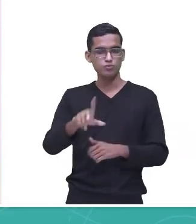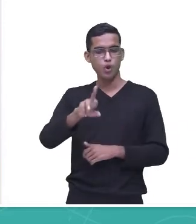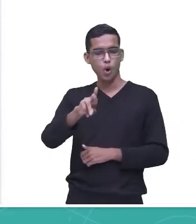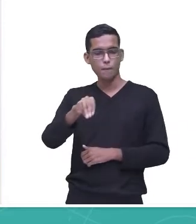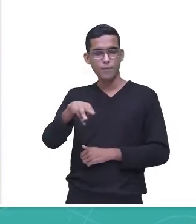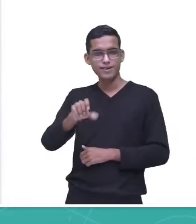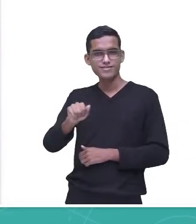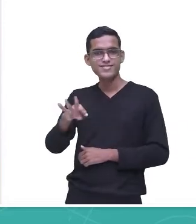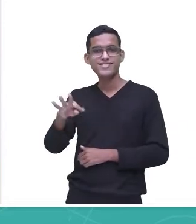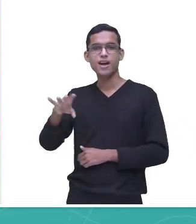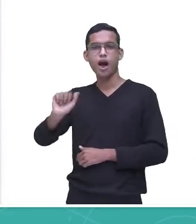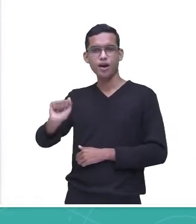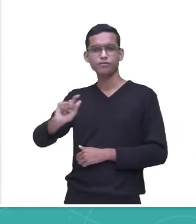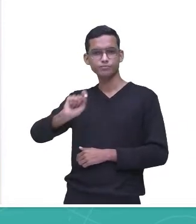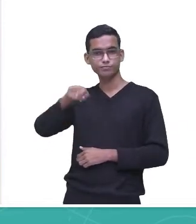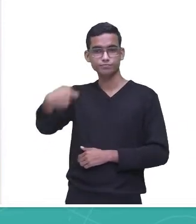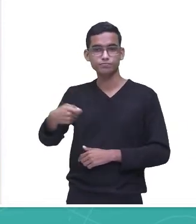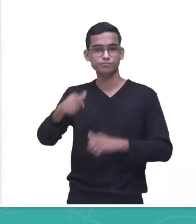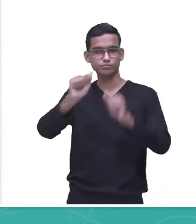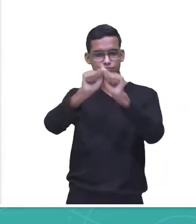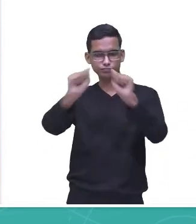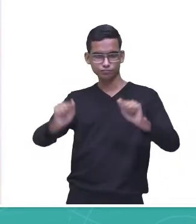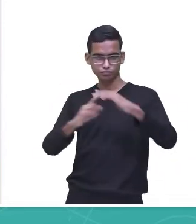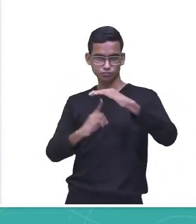ser a arquitetura românica.